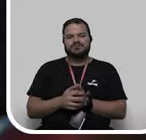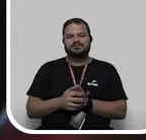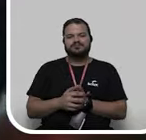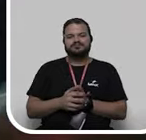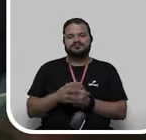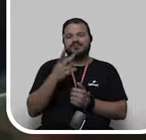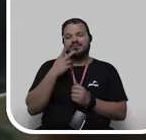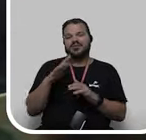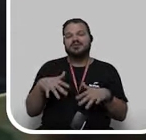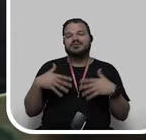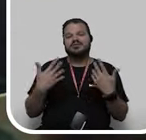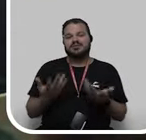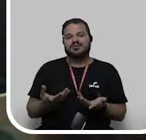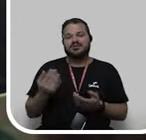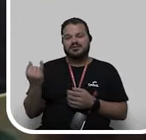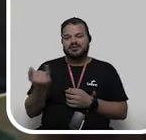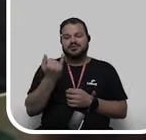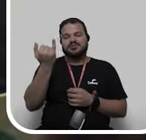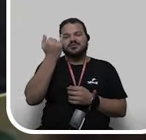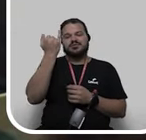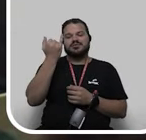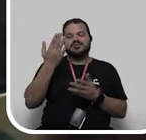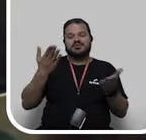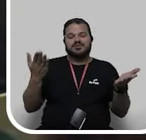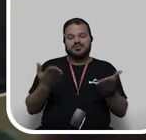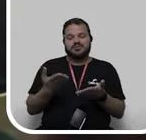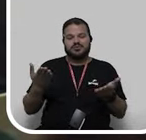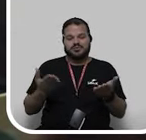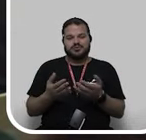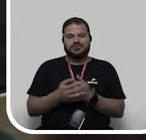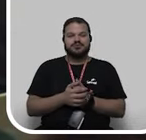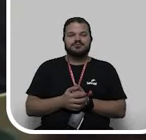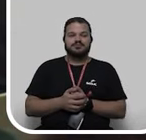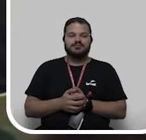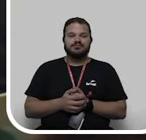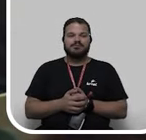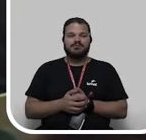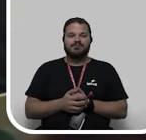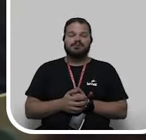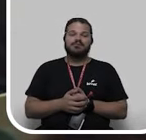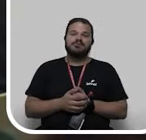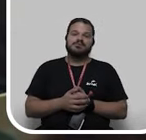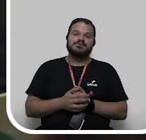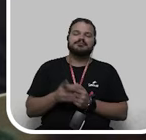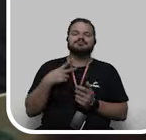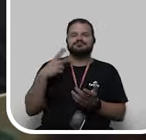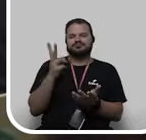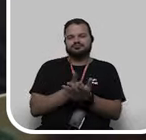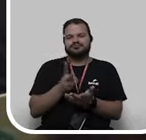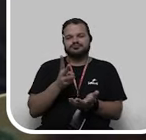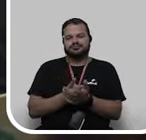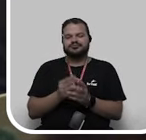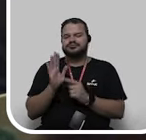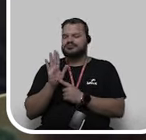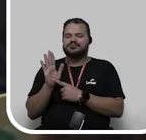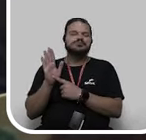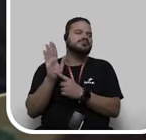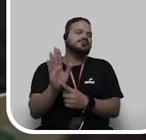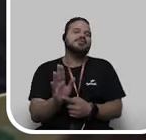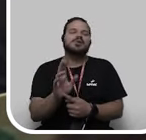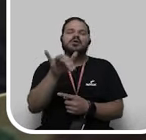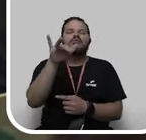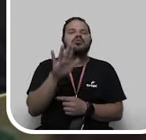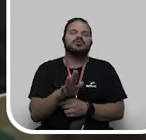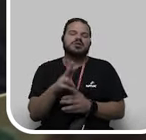então, da importância do assunto hoje, né? A CrowdStrike sempre revela aí